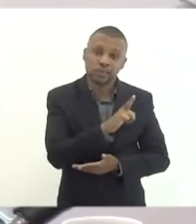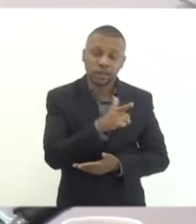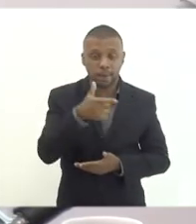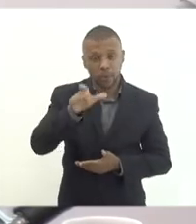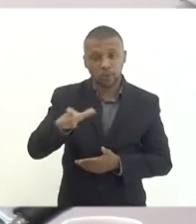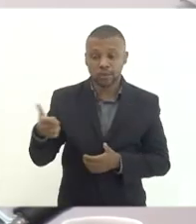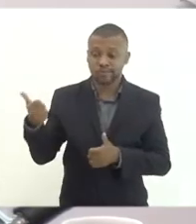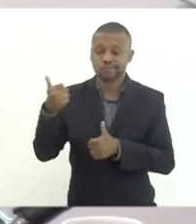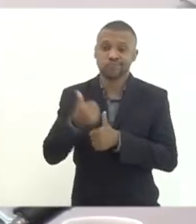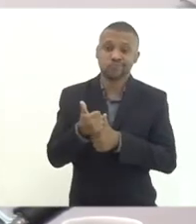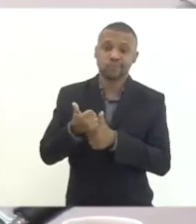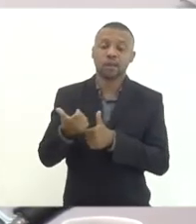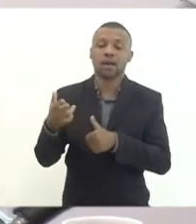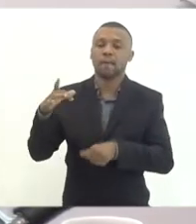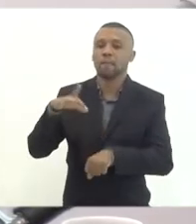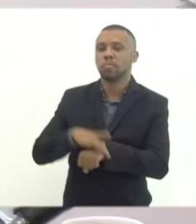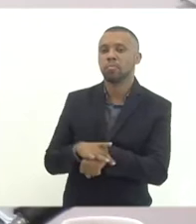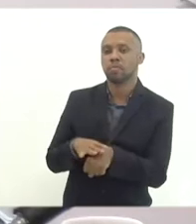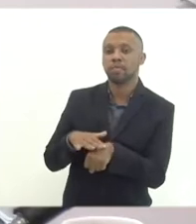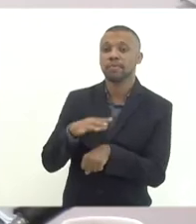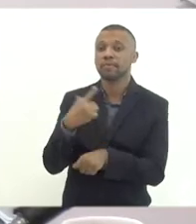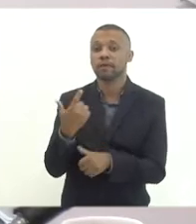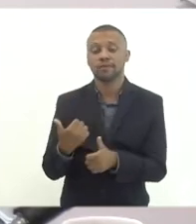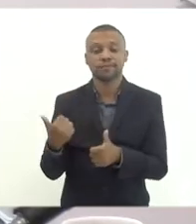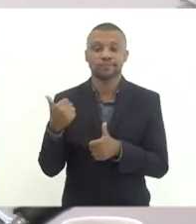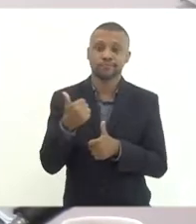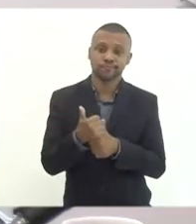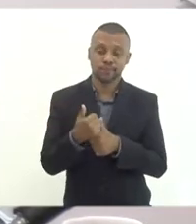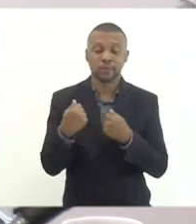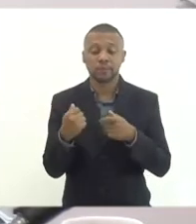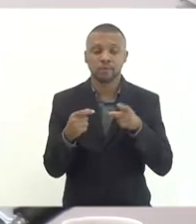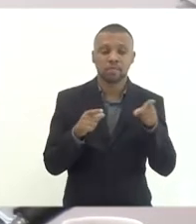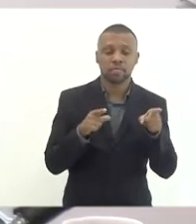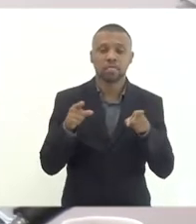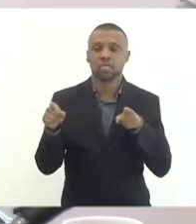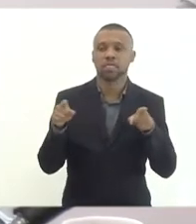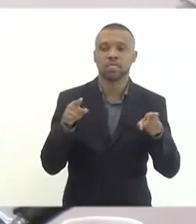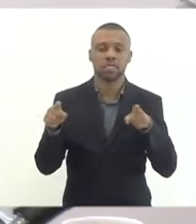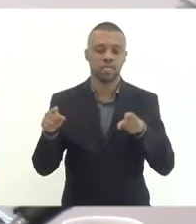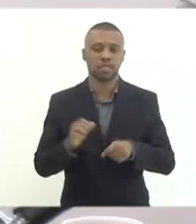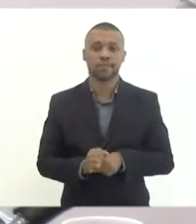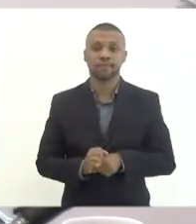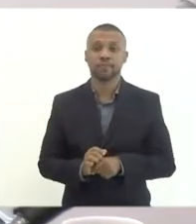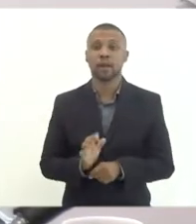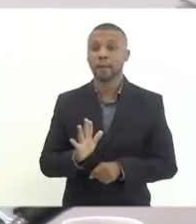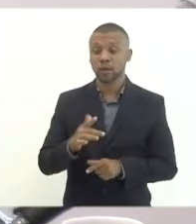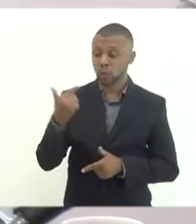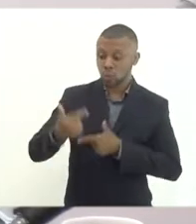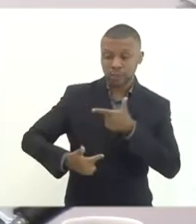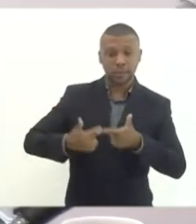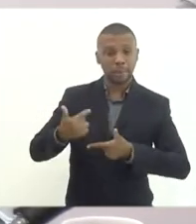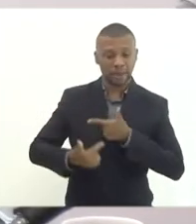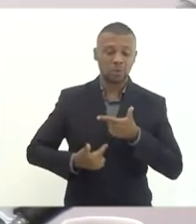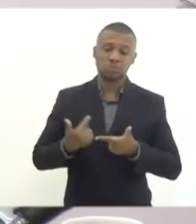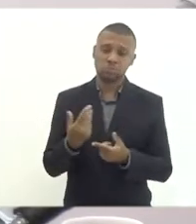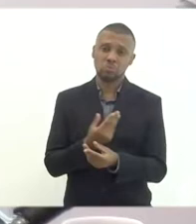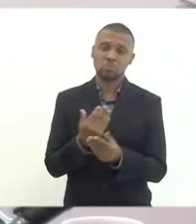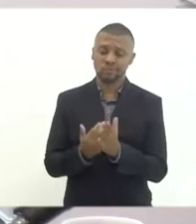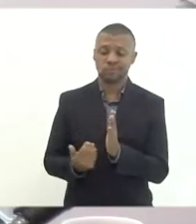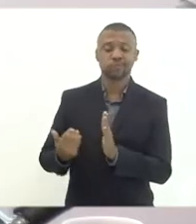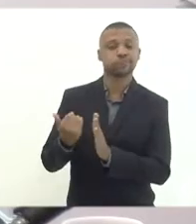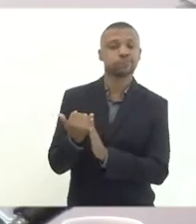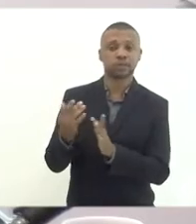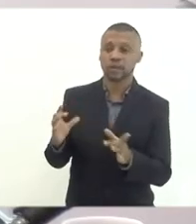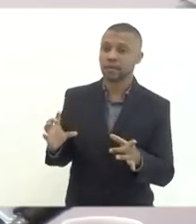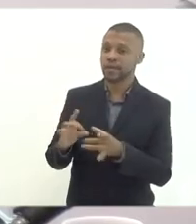que estaria aqui e ficou doente então eu vim lugar dele sim dirigir Entra lá e cá mas a gente trabalha muito ativo junto aos consultórios na Rua dos Municípios